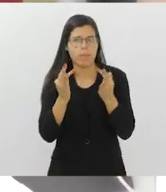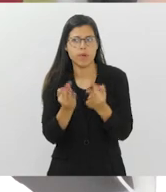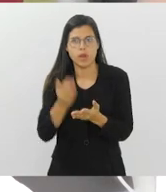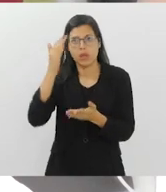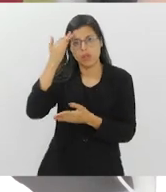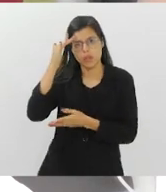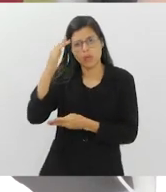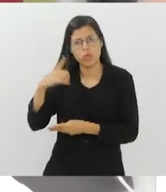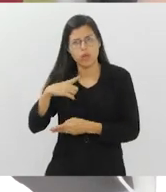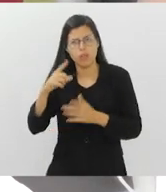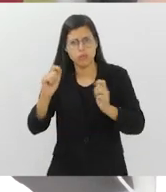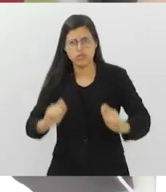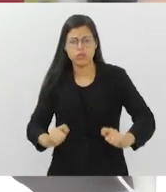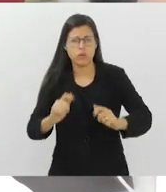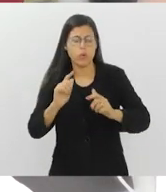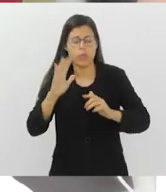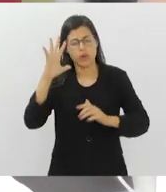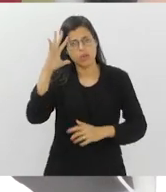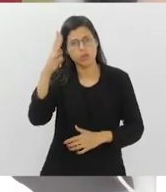fim do túnel.